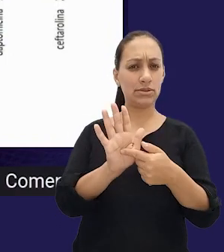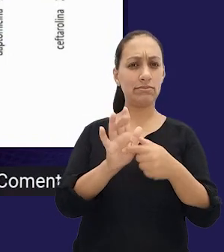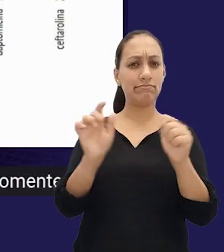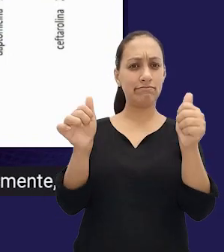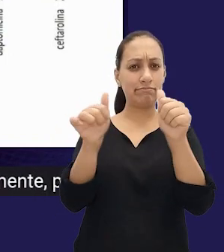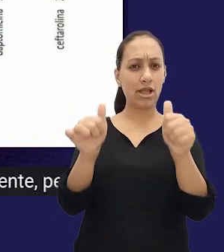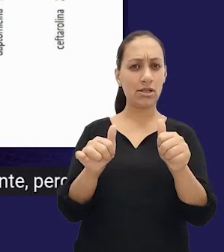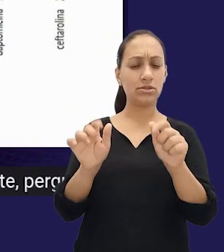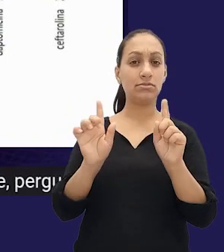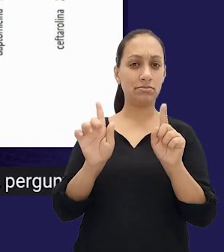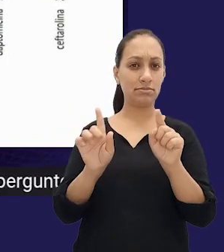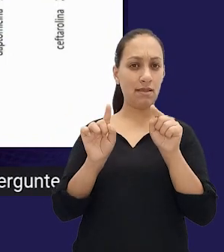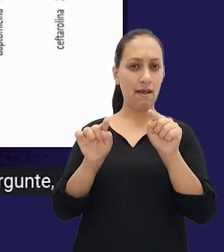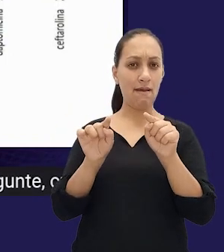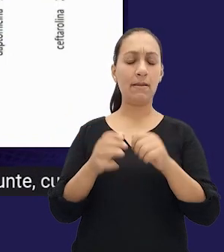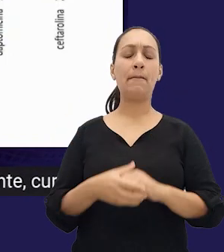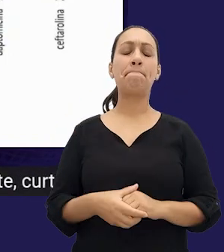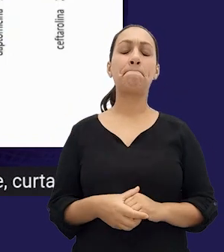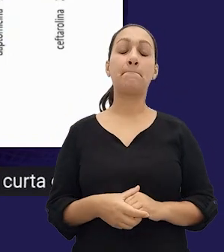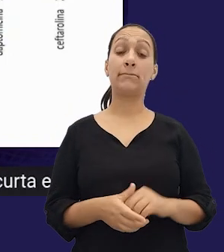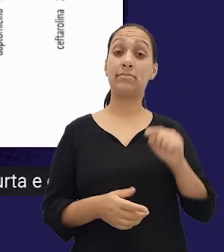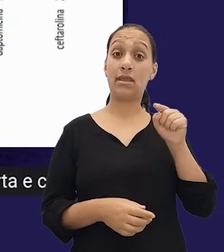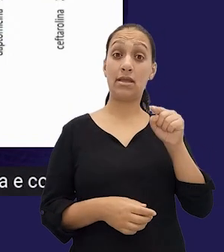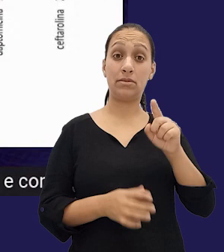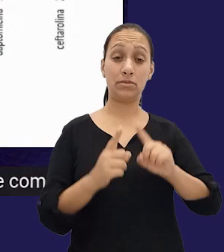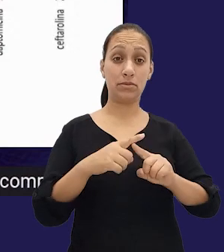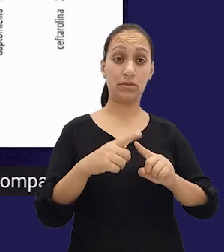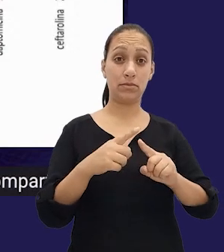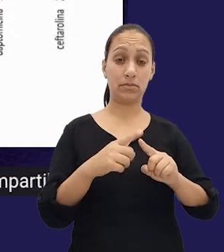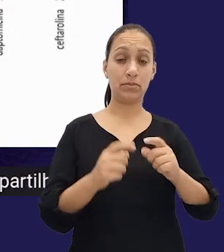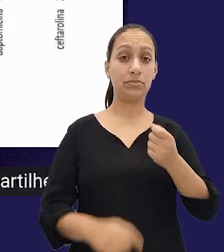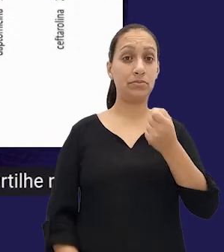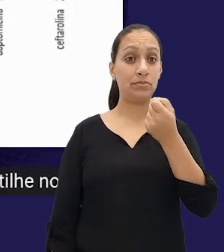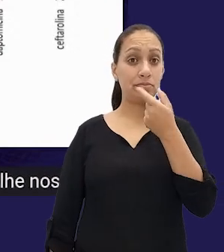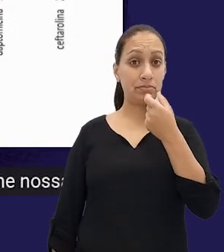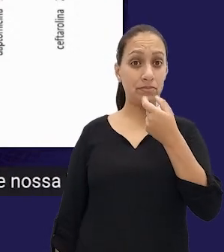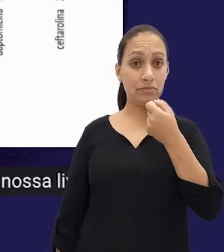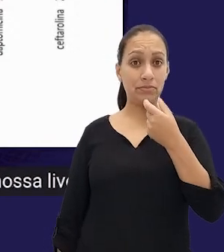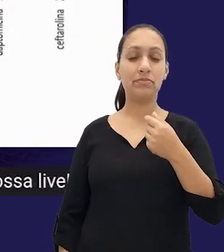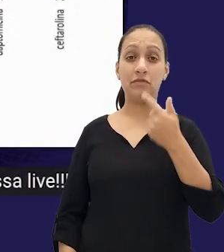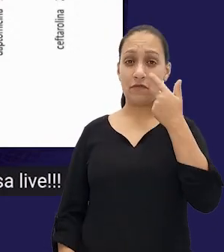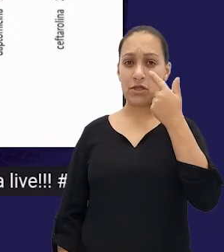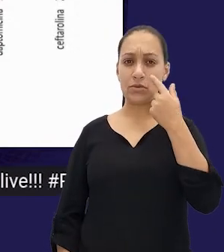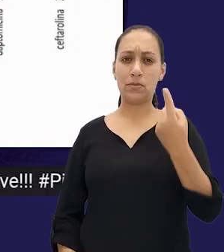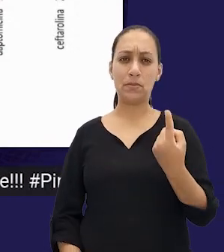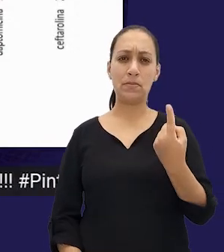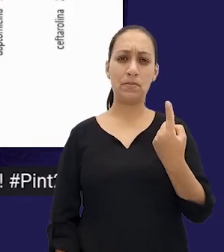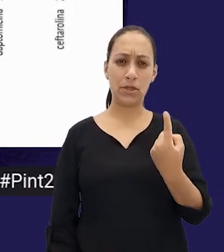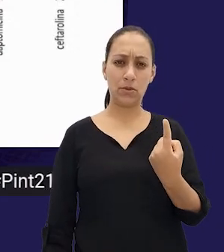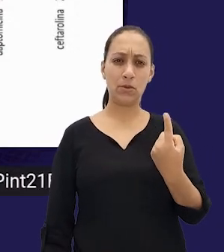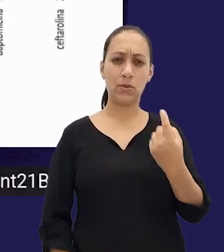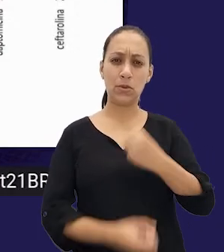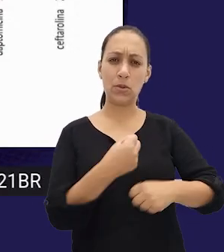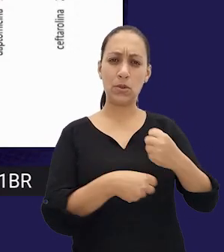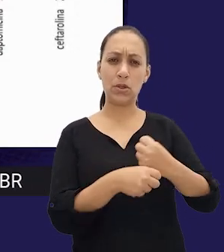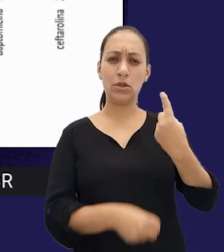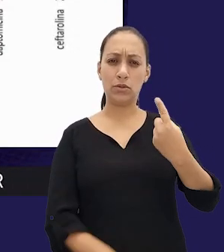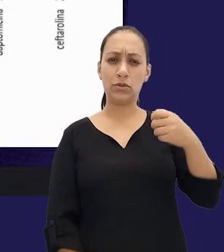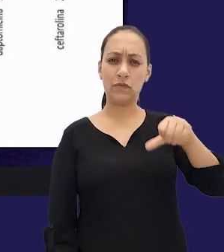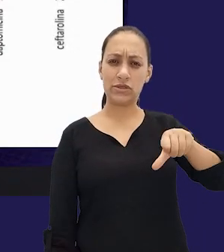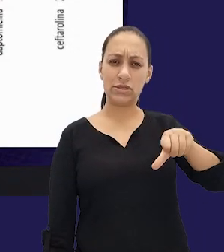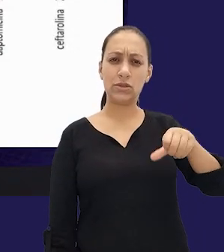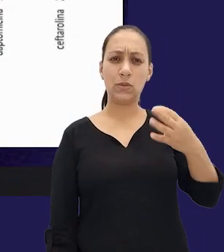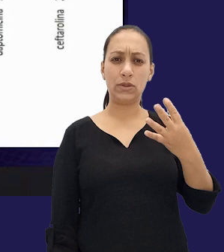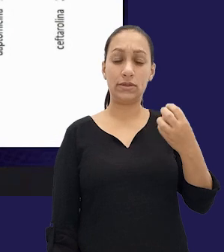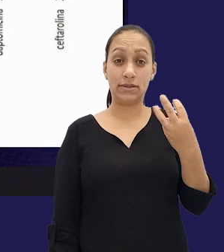antibióticos beta-lactâmicos. Esses antibióticos, vejam aqui a penicilina em 1943, já passaram a